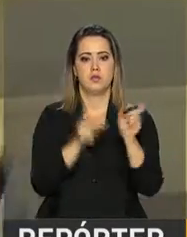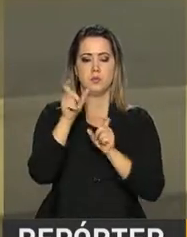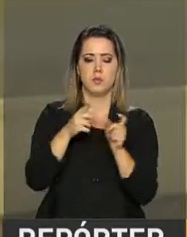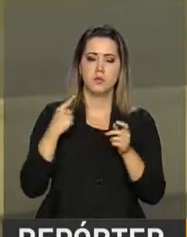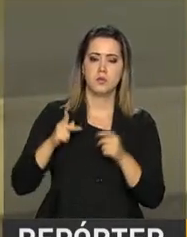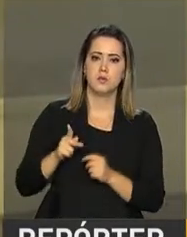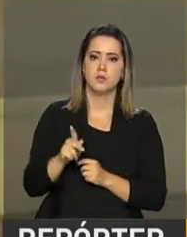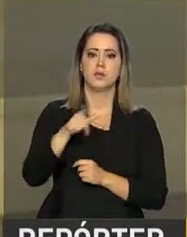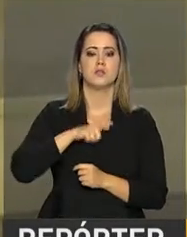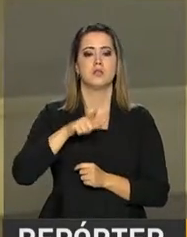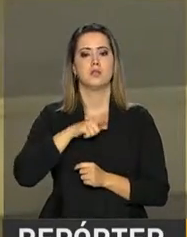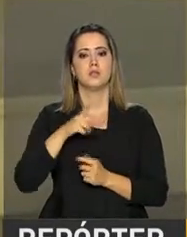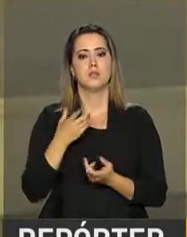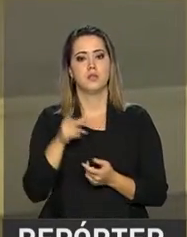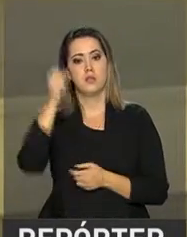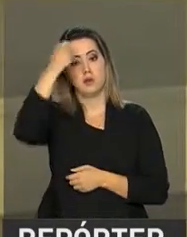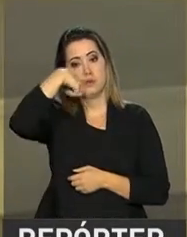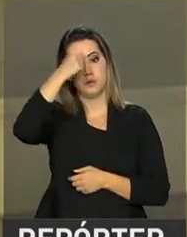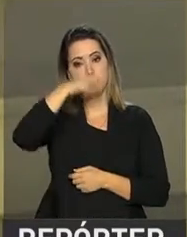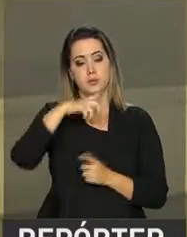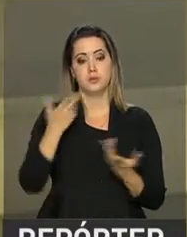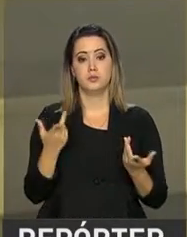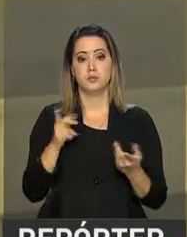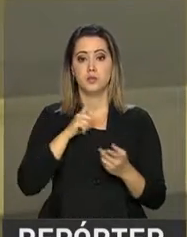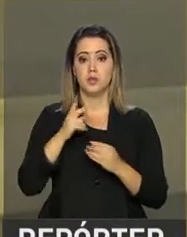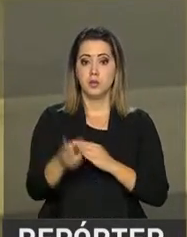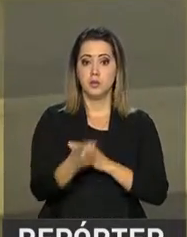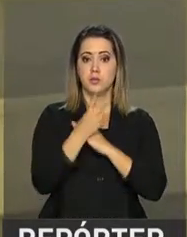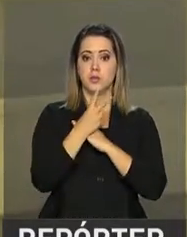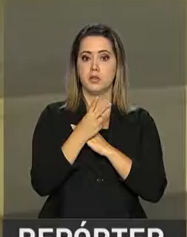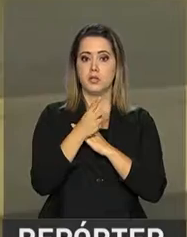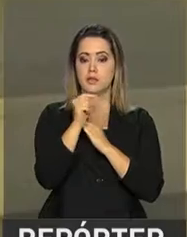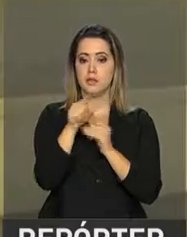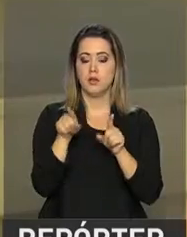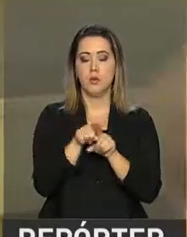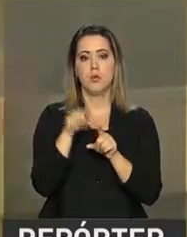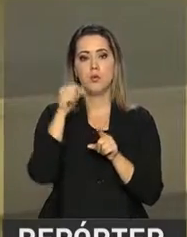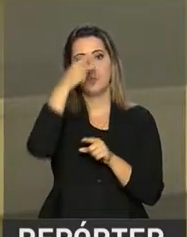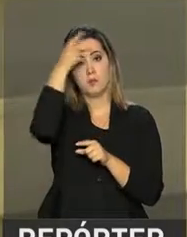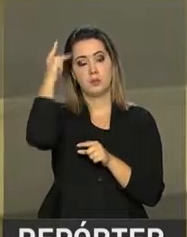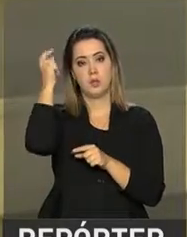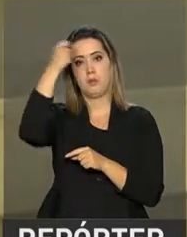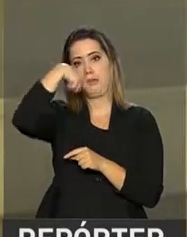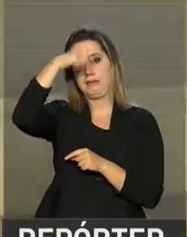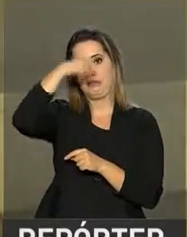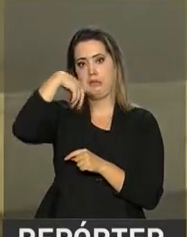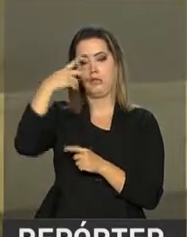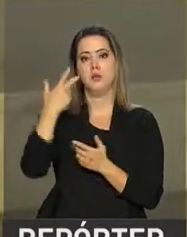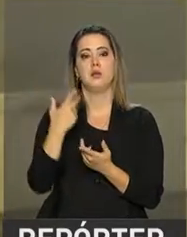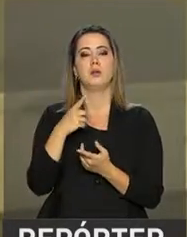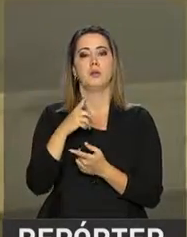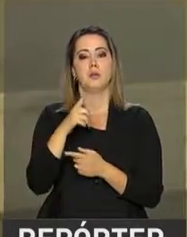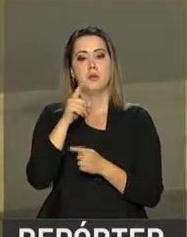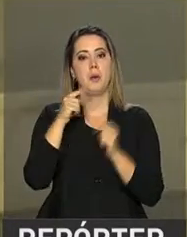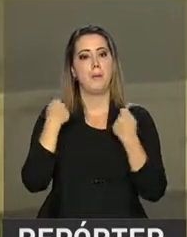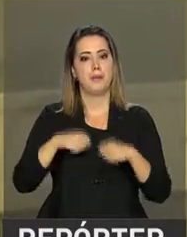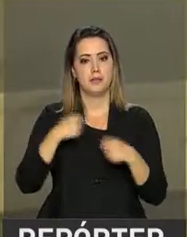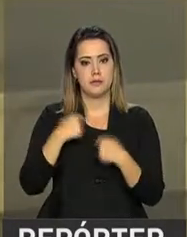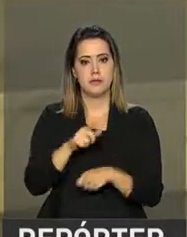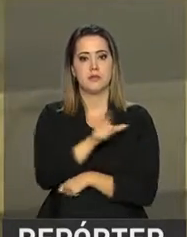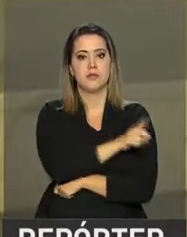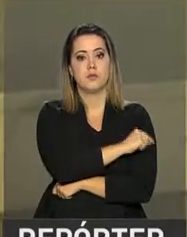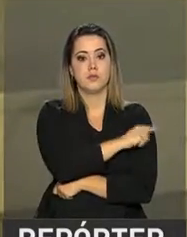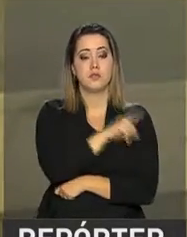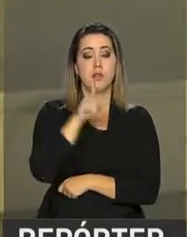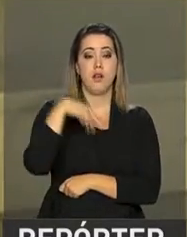suscetibilidade a doenças venham a adquirir imunidade para os casos graves de gripe tem que se vacinar é bastante